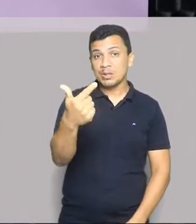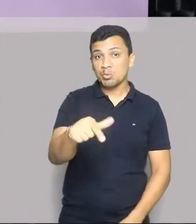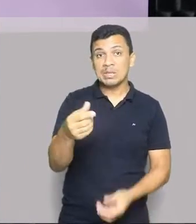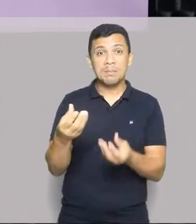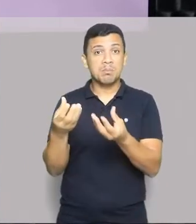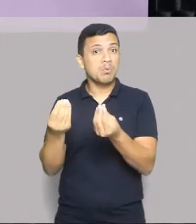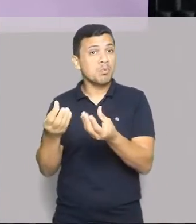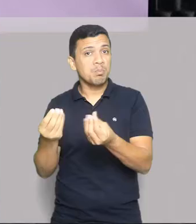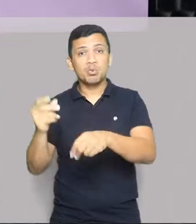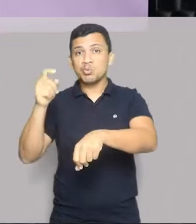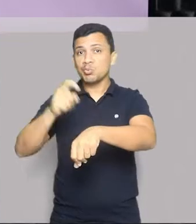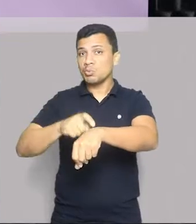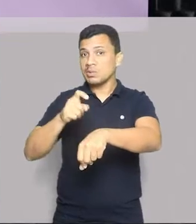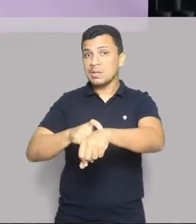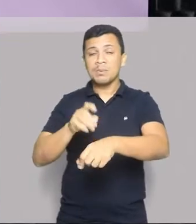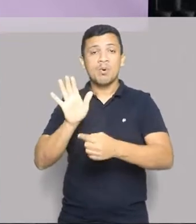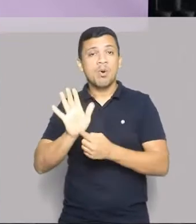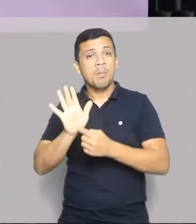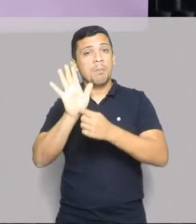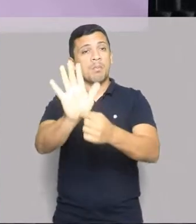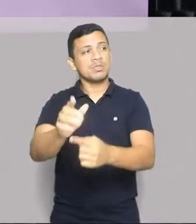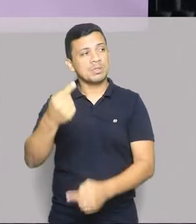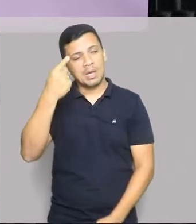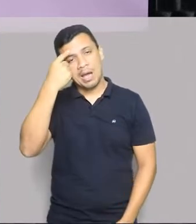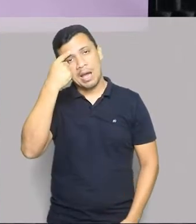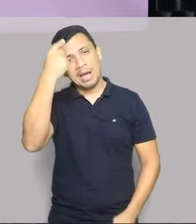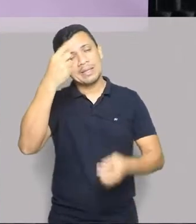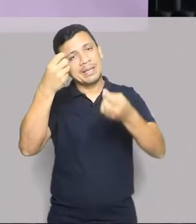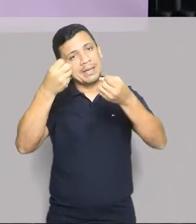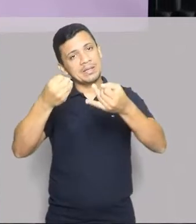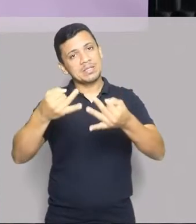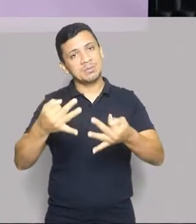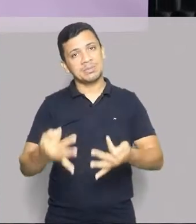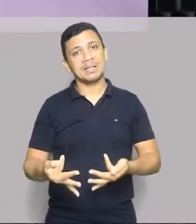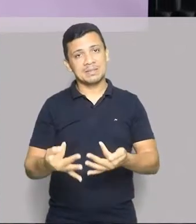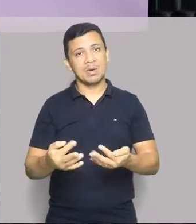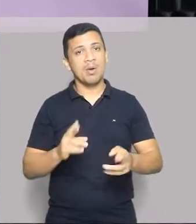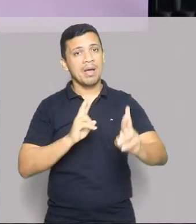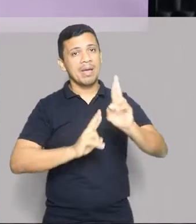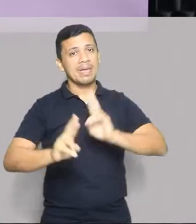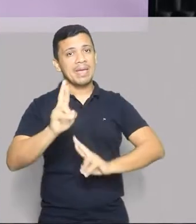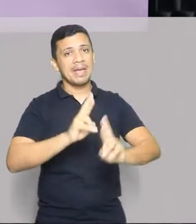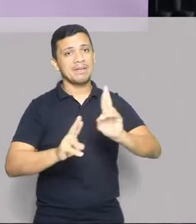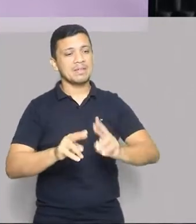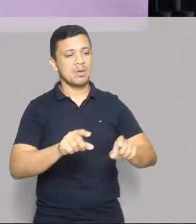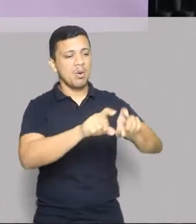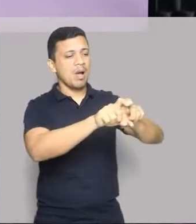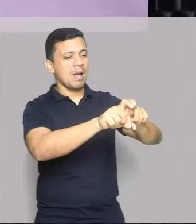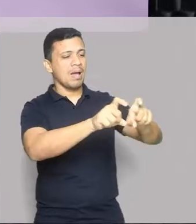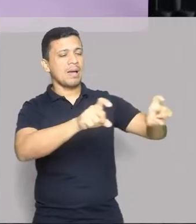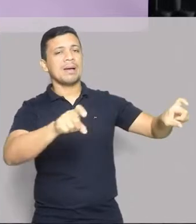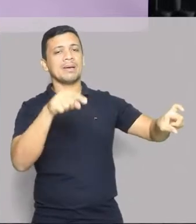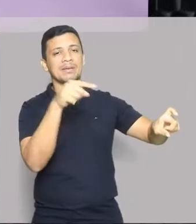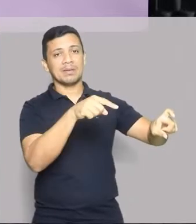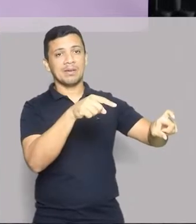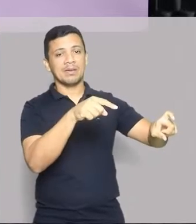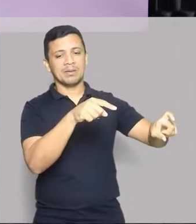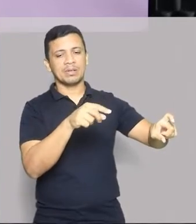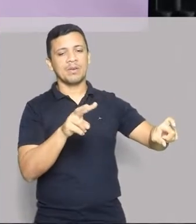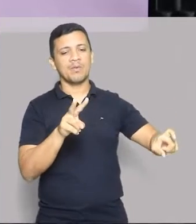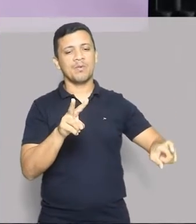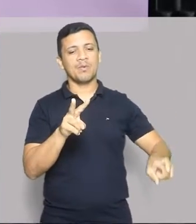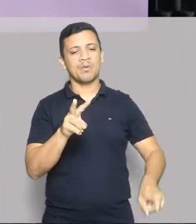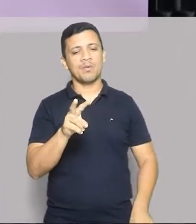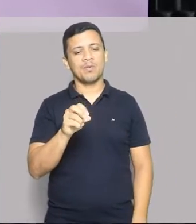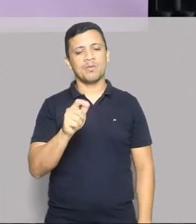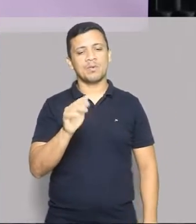está expressando uma ideia de explicação em relação à primeira oração, certo?